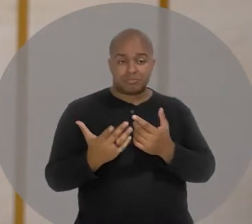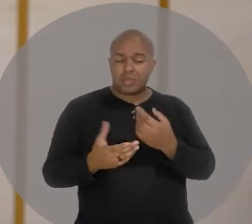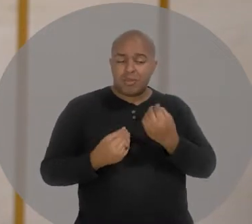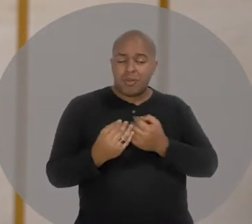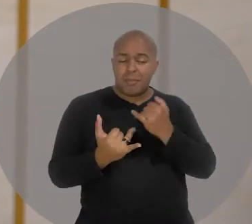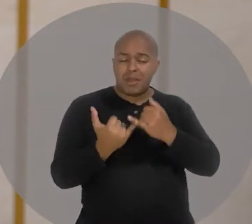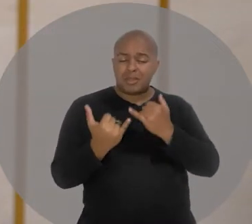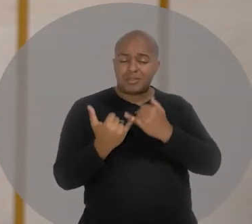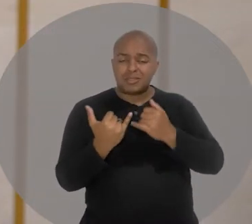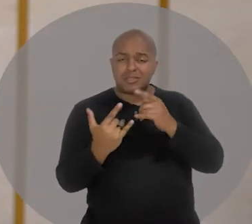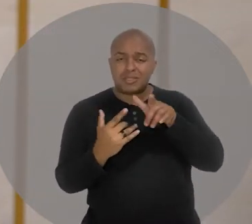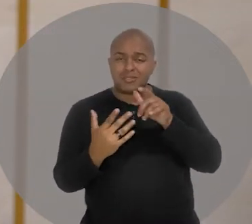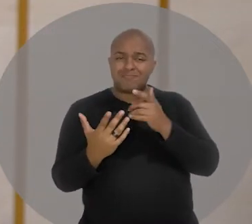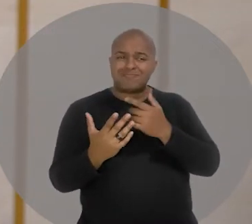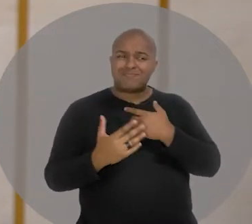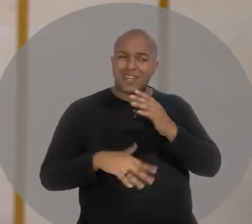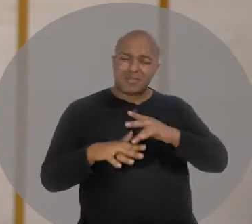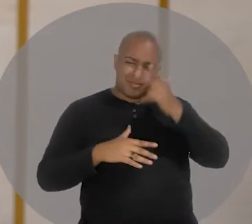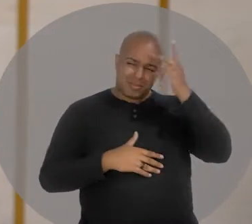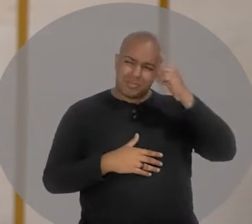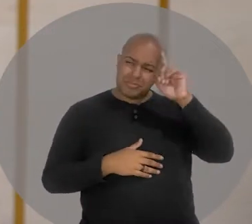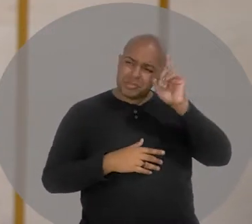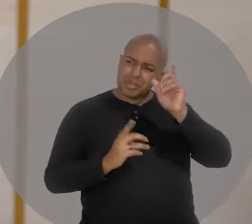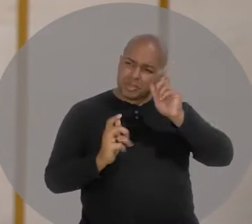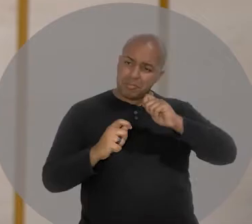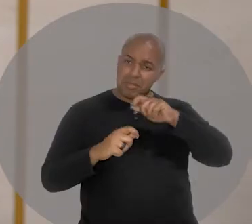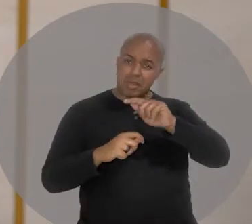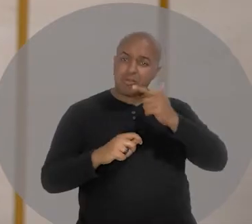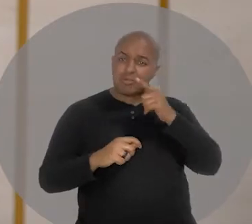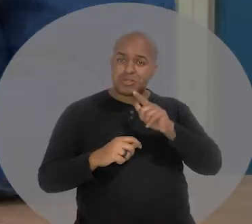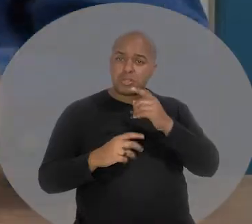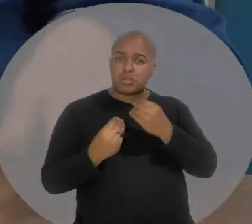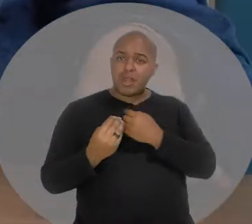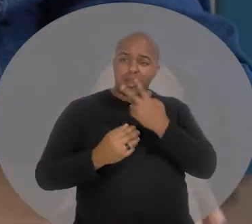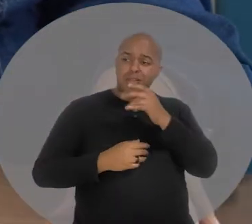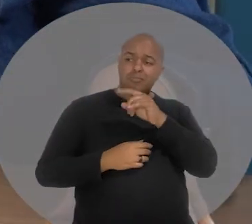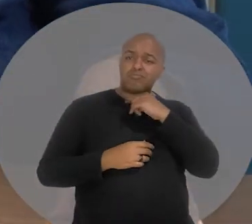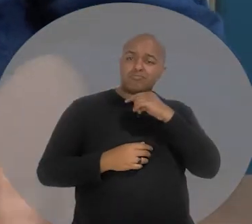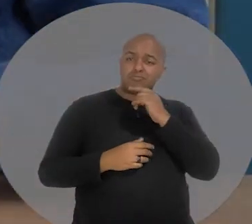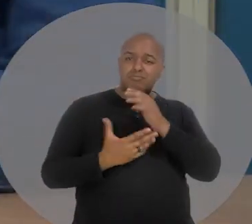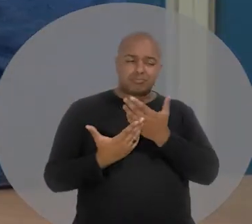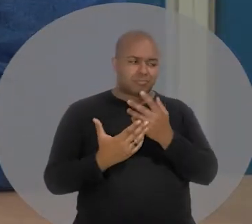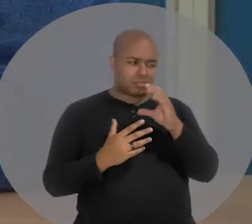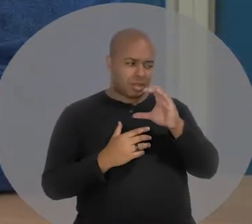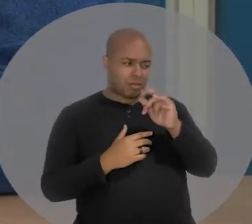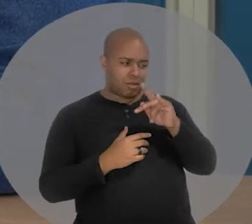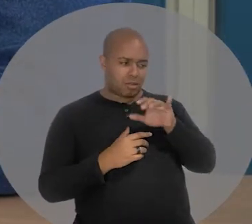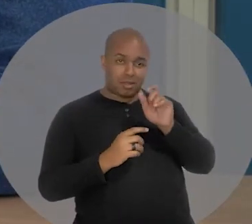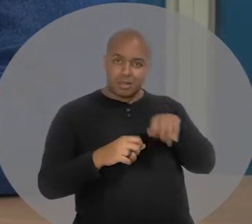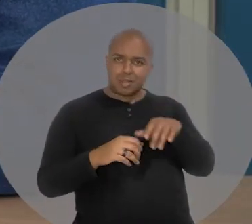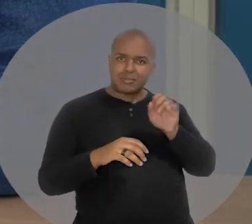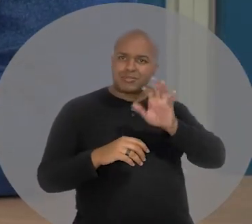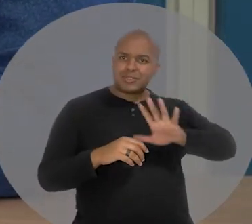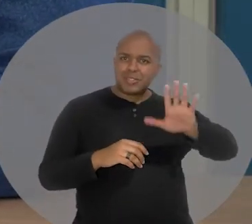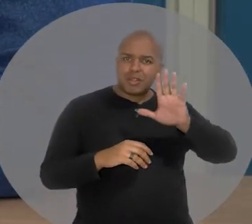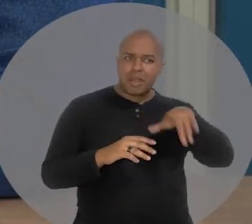fosse duvidosa a capacidade da pessoa com deficiência, né? O capacitismo, em geral, é um